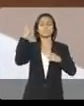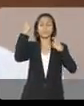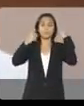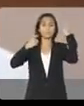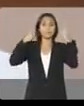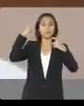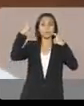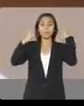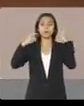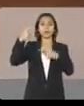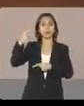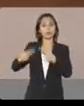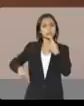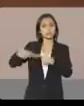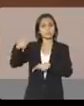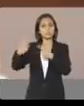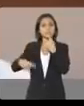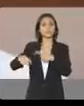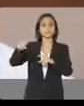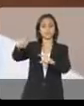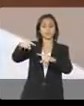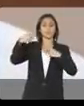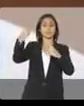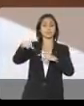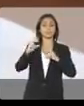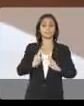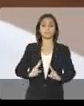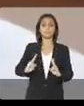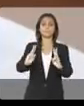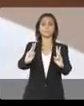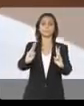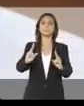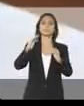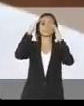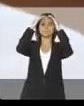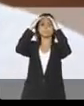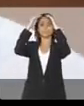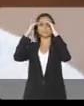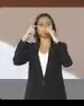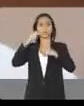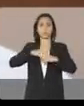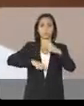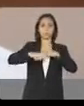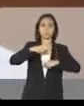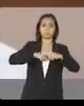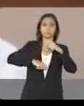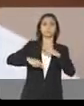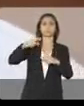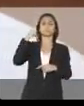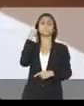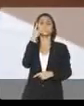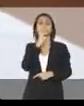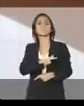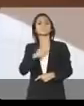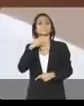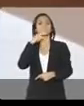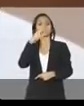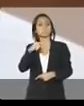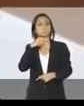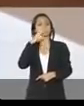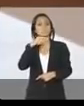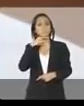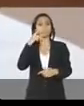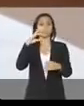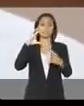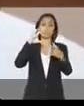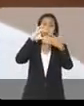desespero dos meus adversários políticos. Esses ataques contra mim têm sido constantes. A minha honra e a minha gestão. Tentaram até me associar a esquemas de